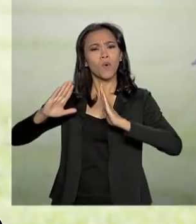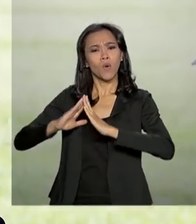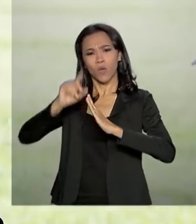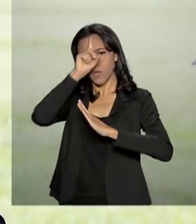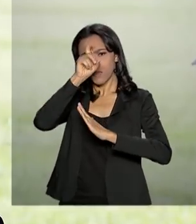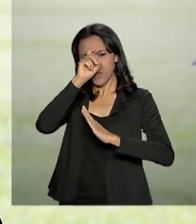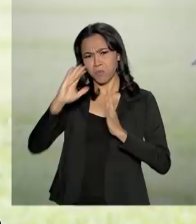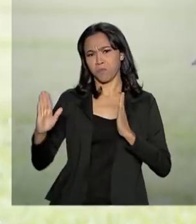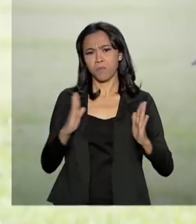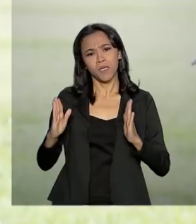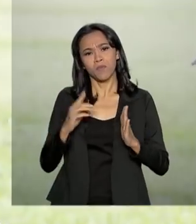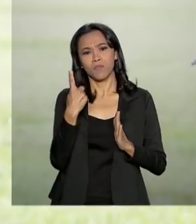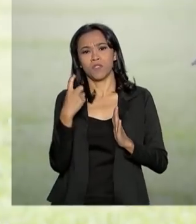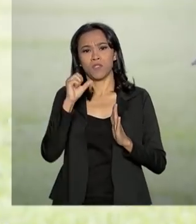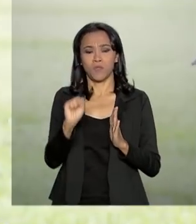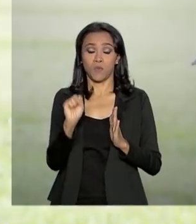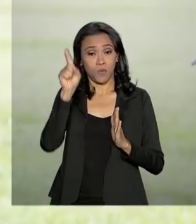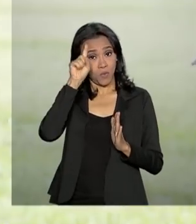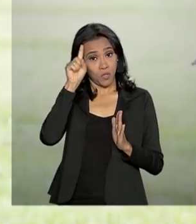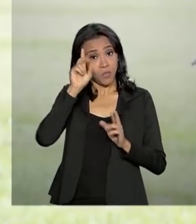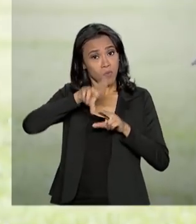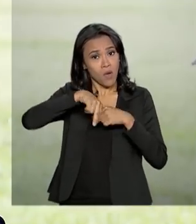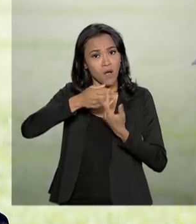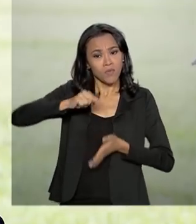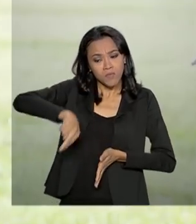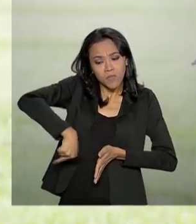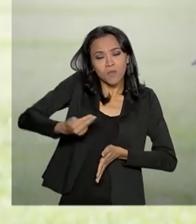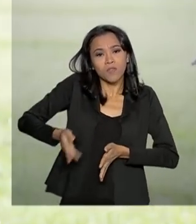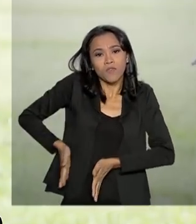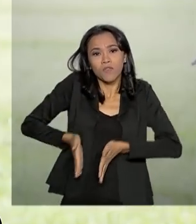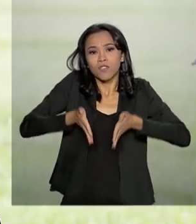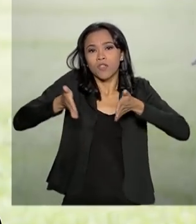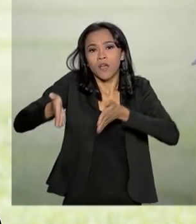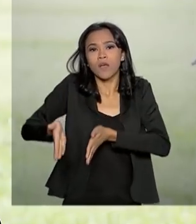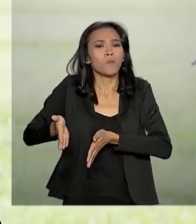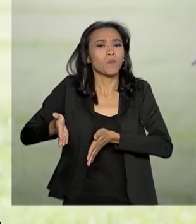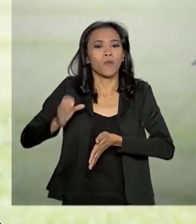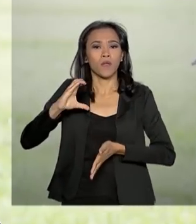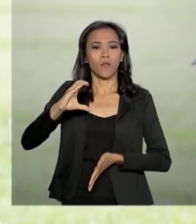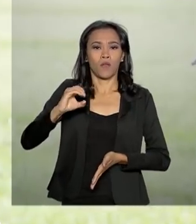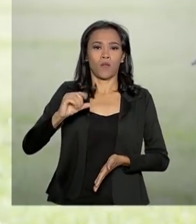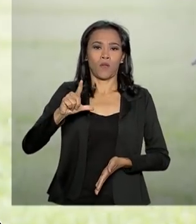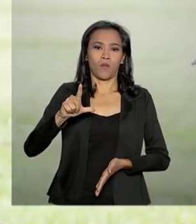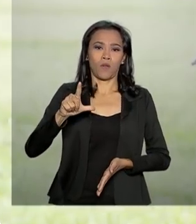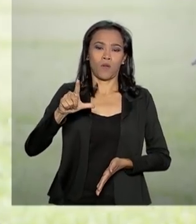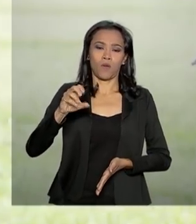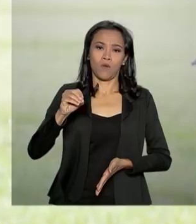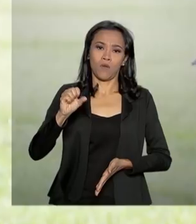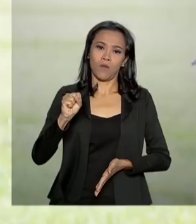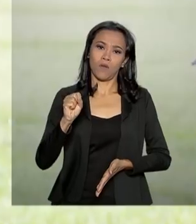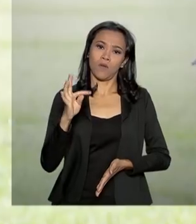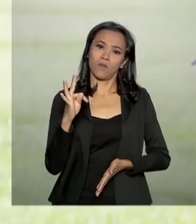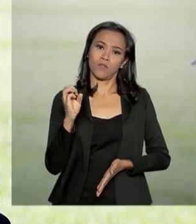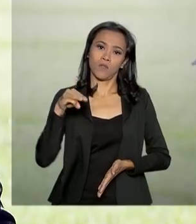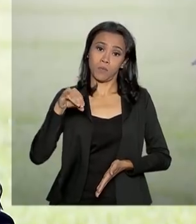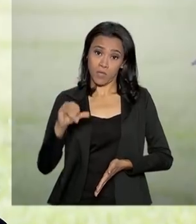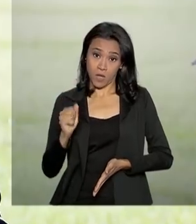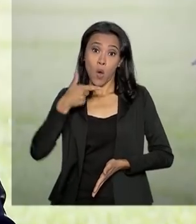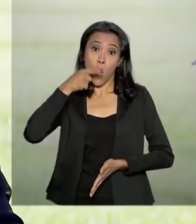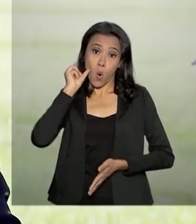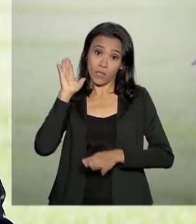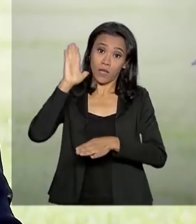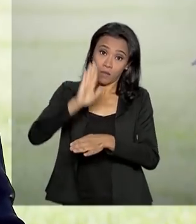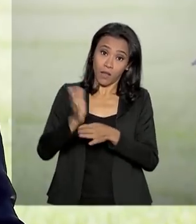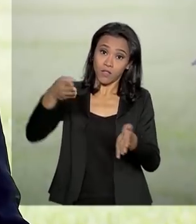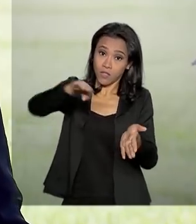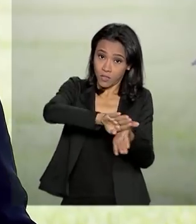18 dias por conta da cirurgia de retirada da bolsa de colostomia. O presidente chegou a Brasília no início da tarde de ontem. Hoje começou o